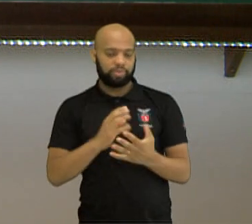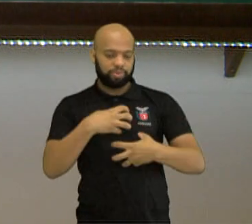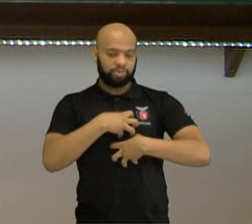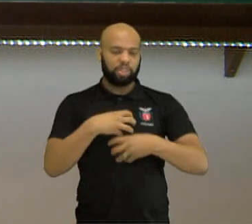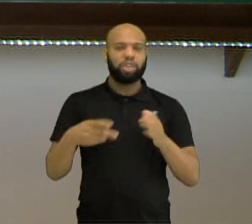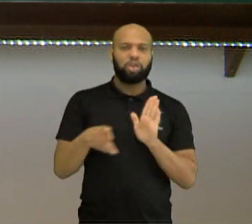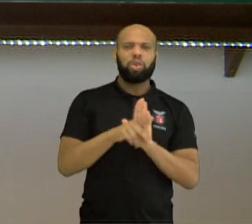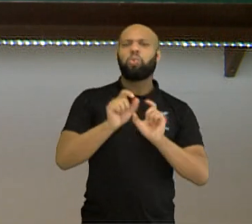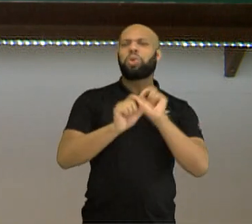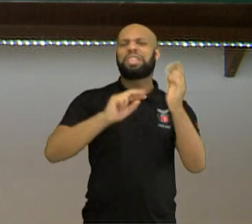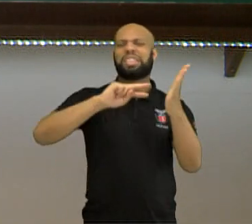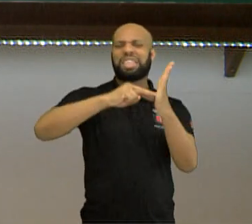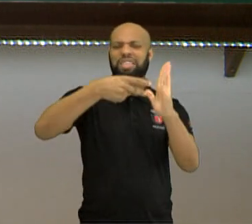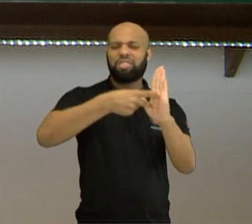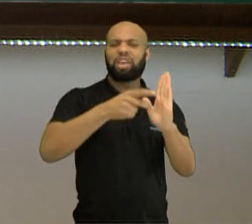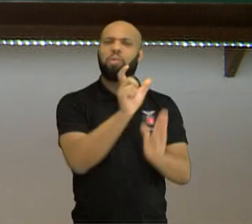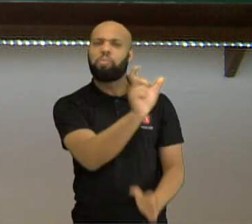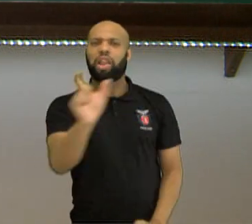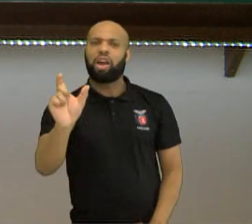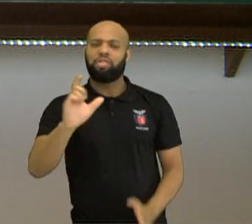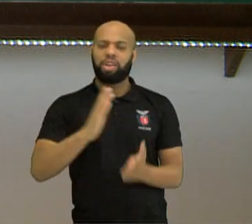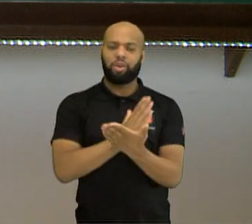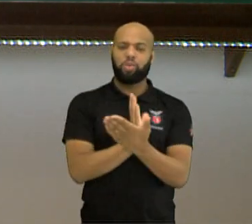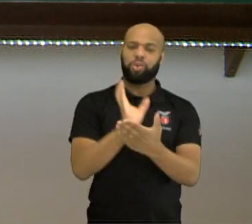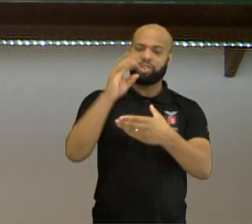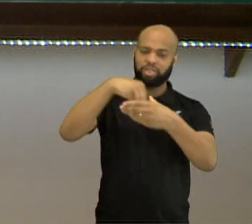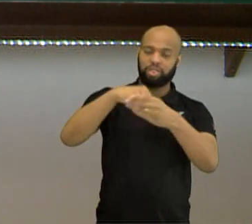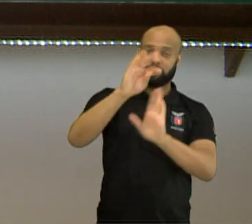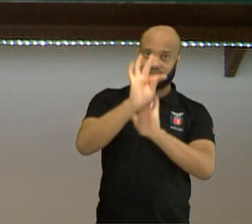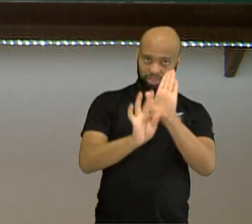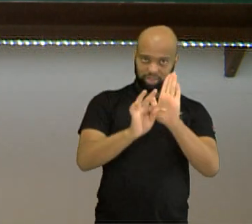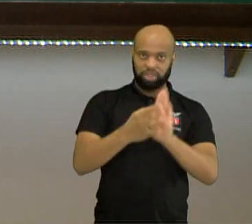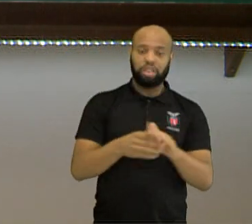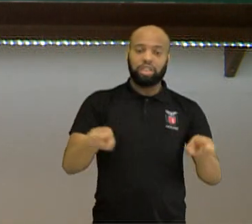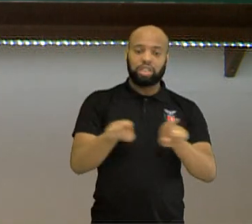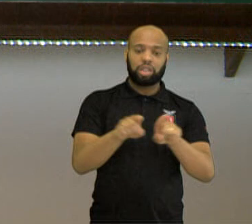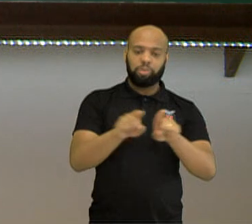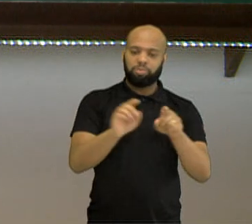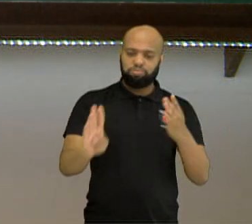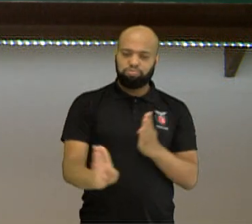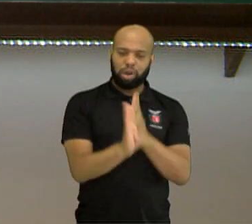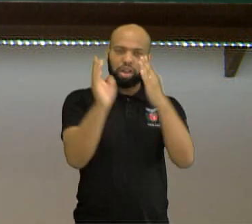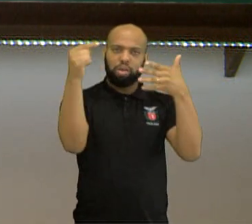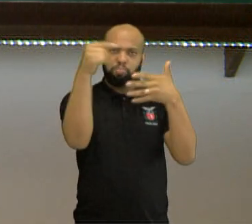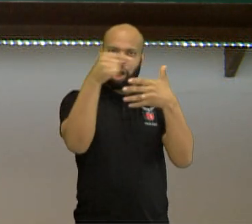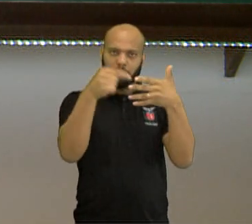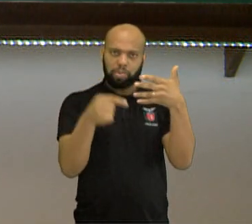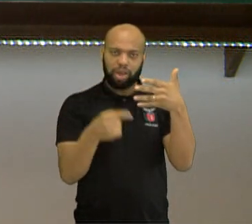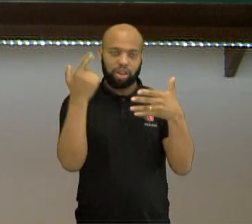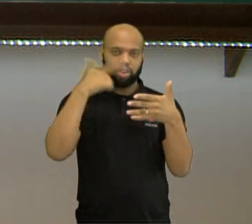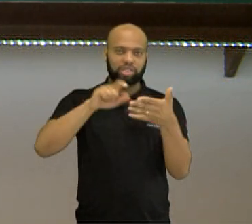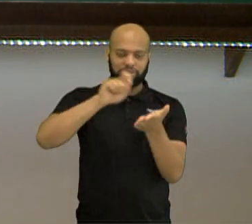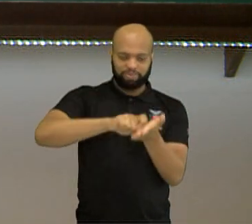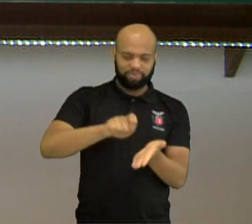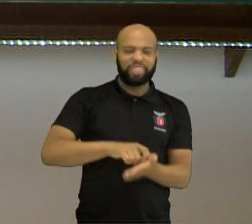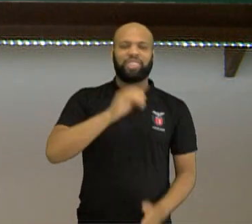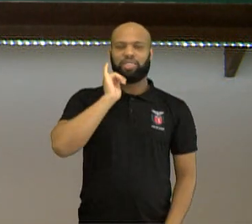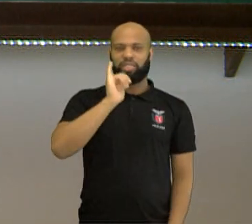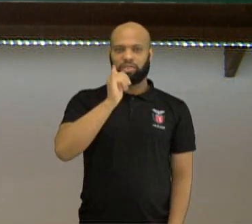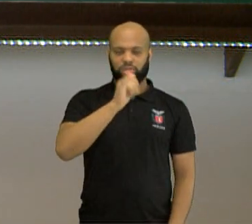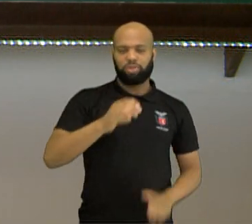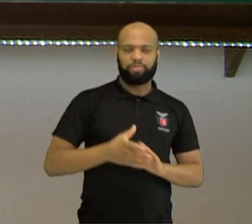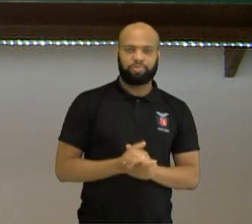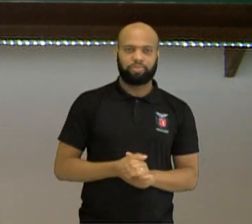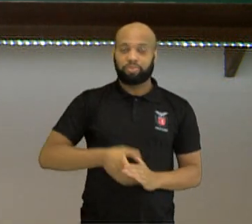de palavras e expressões do texto e identificamos elementos que constroem a narrativa. Então é importante, quando